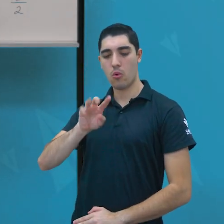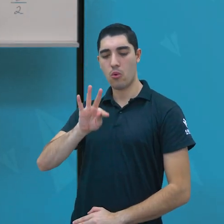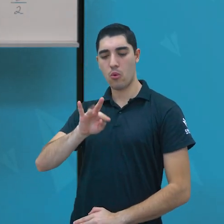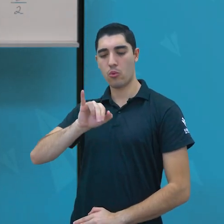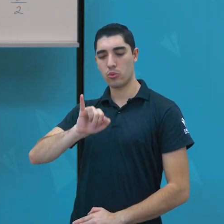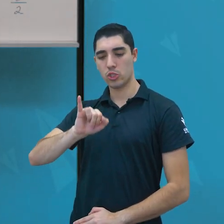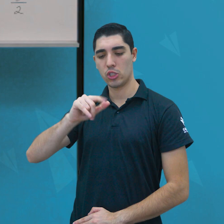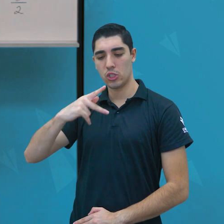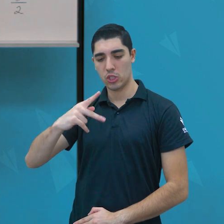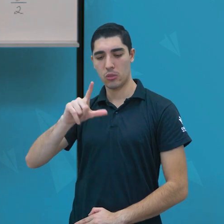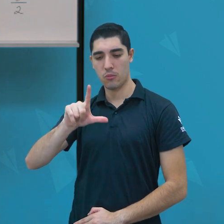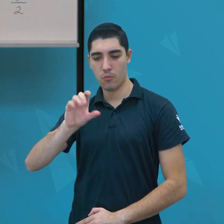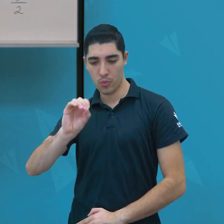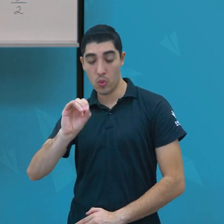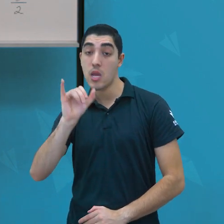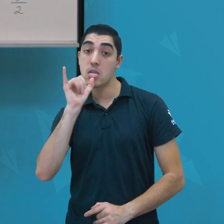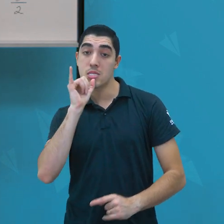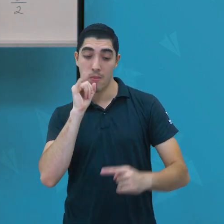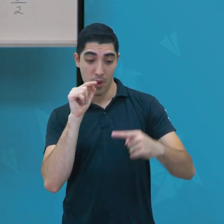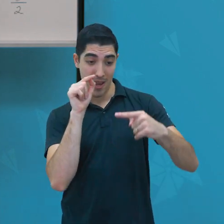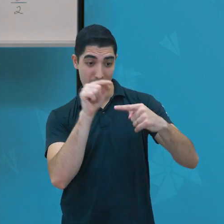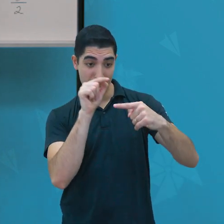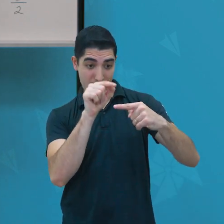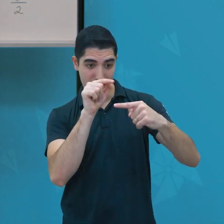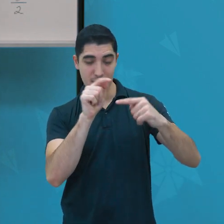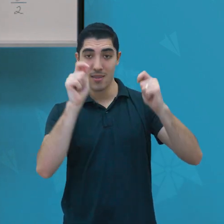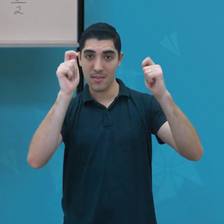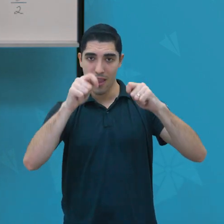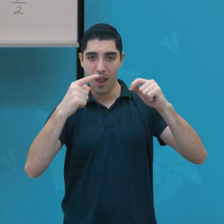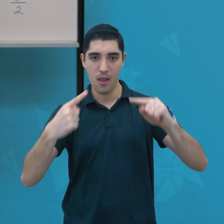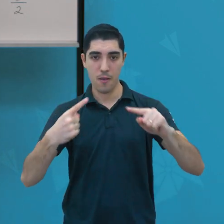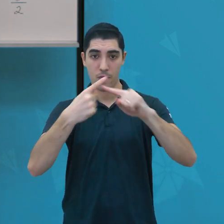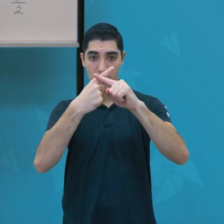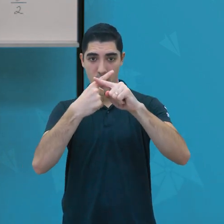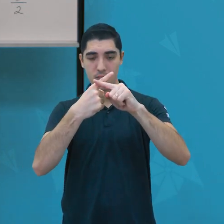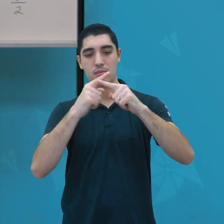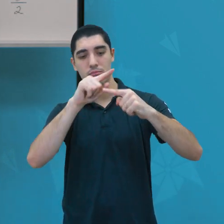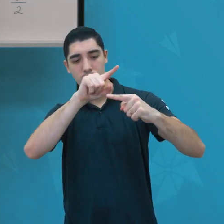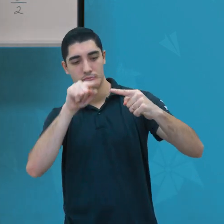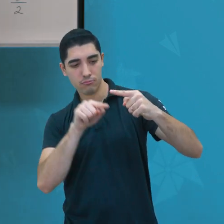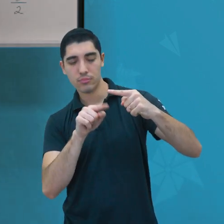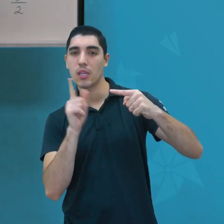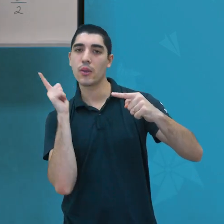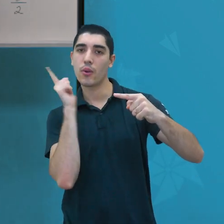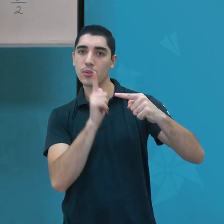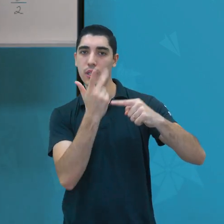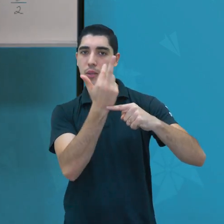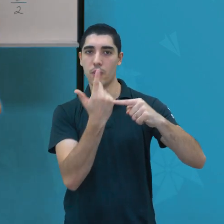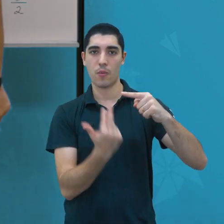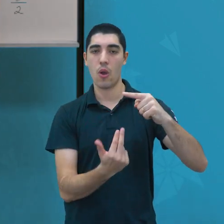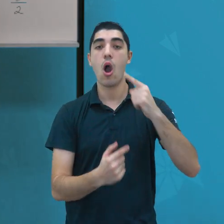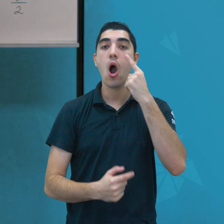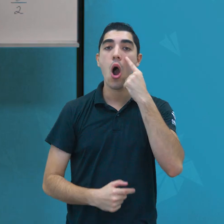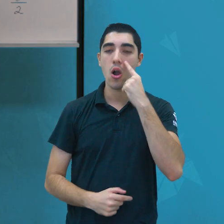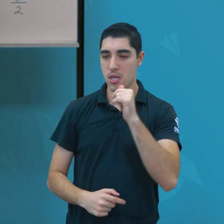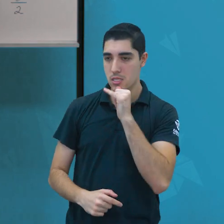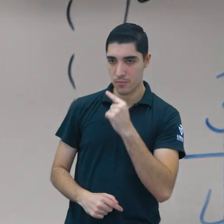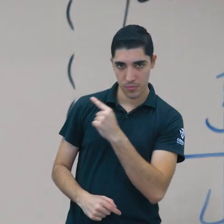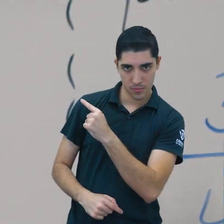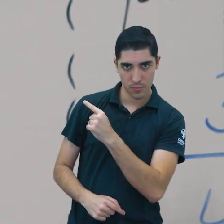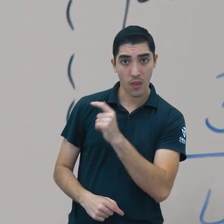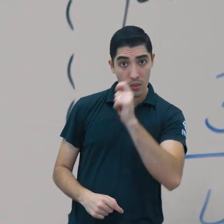Tá? Ou seja, é um resultado que eu obtenho por meio de uma multiplicação. Quando você olha para os numeradores